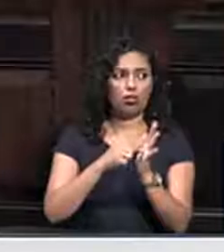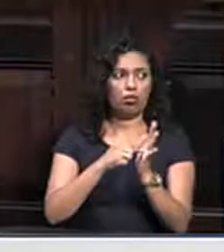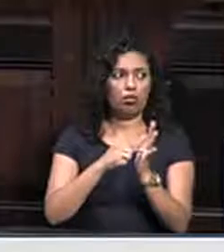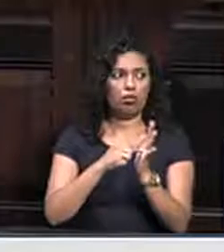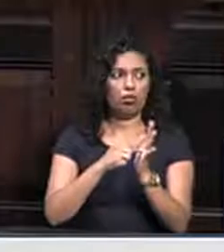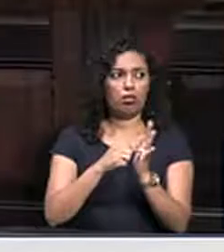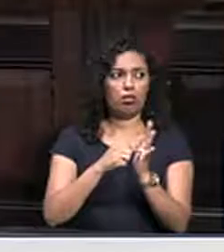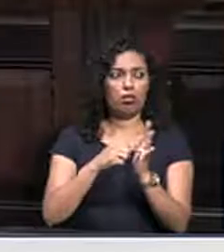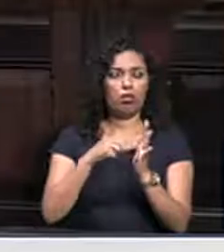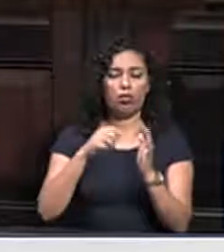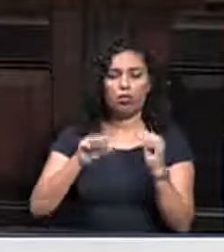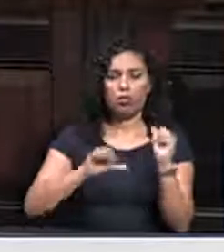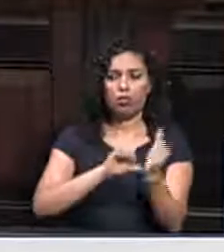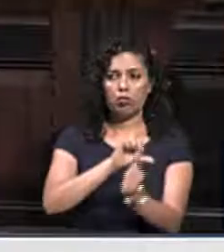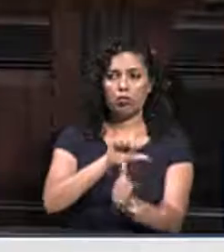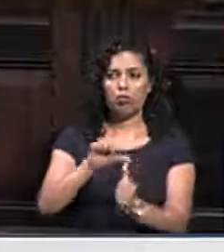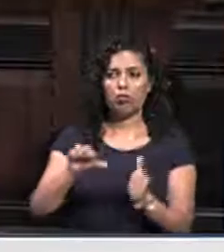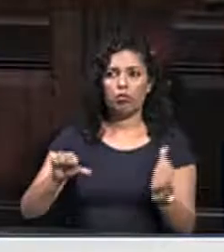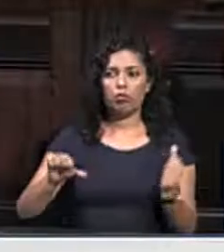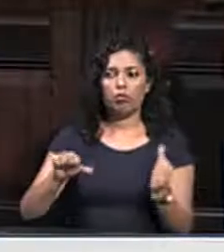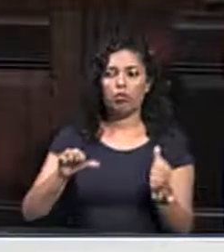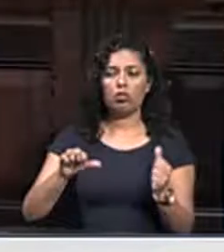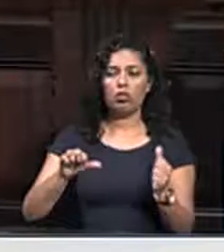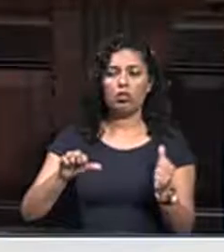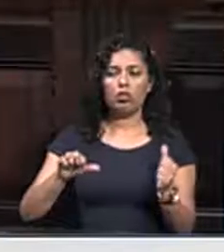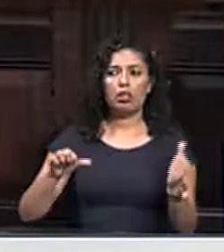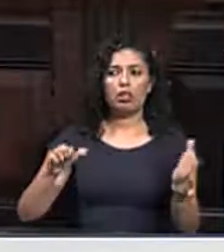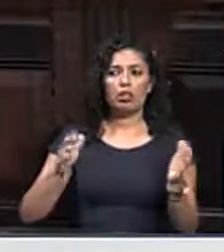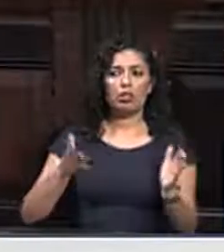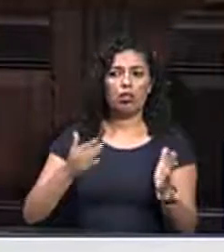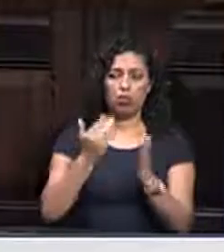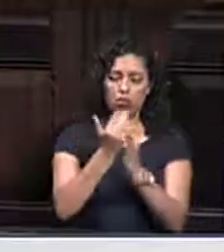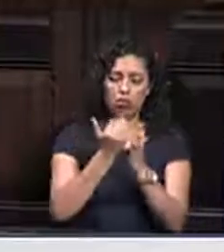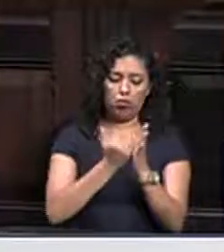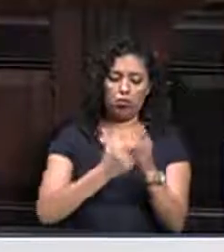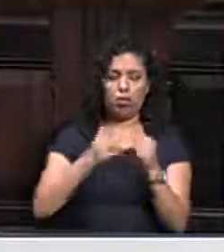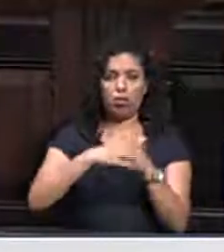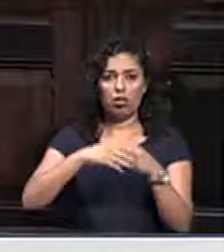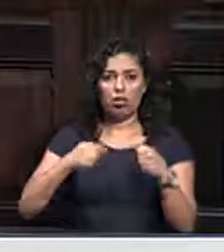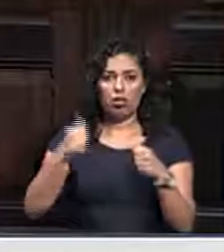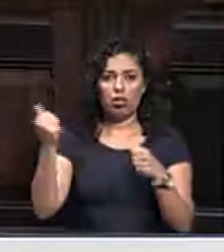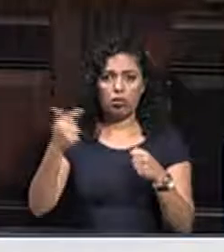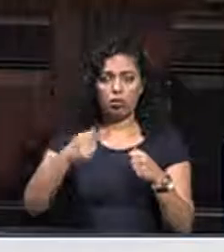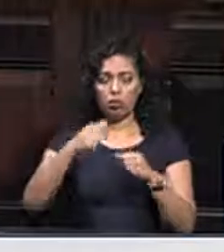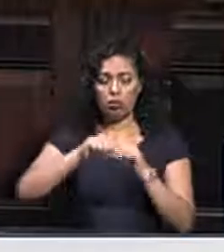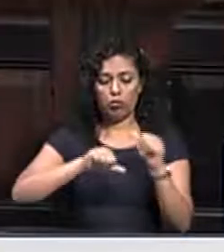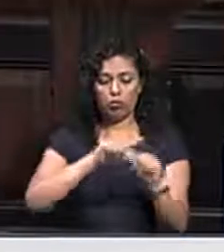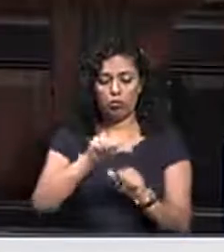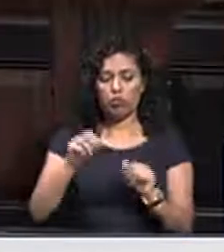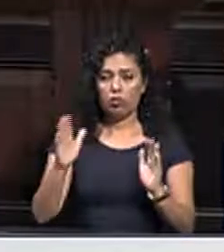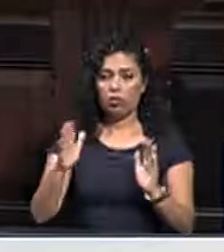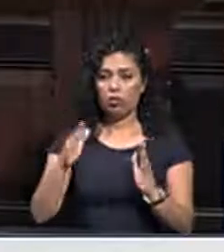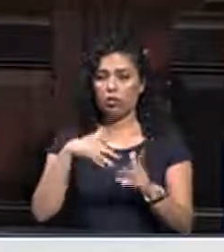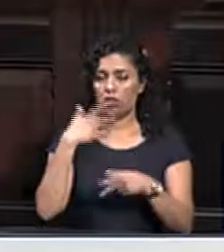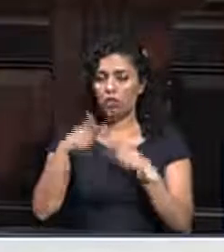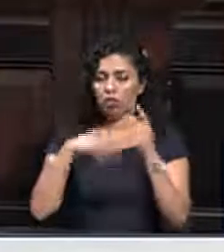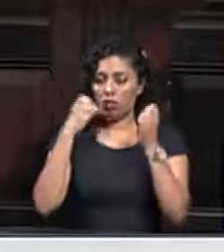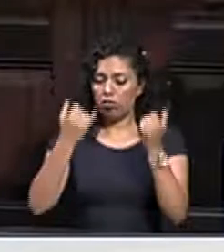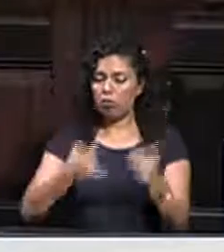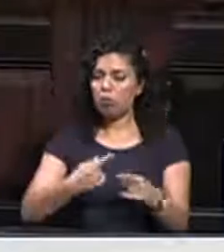modificados. Modificados sem uma justificativa sequer, porque teria que vir para cada